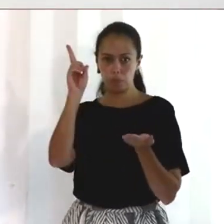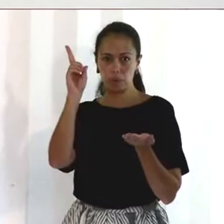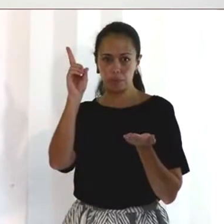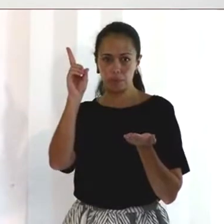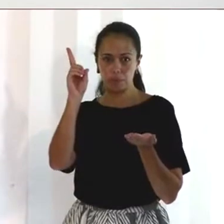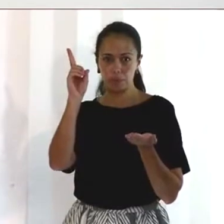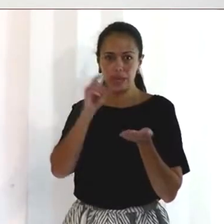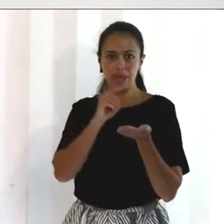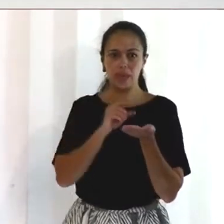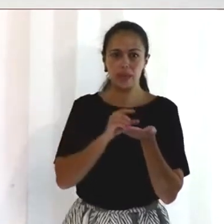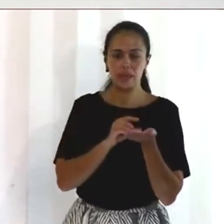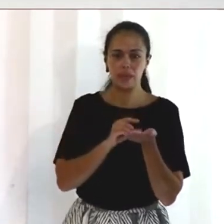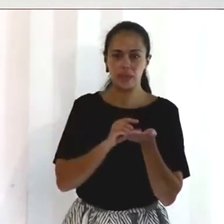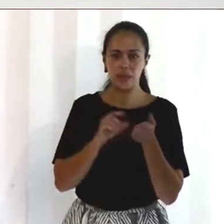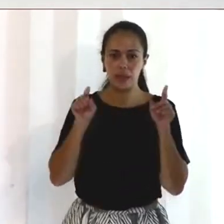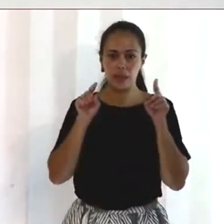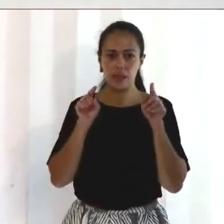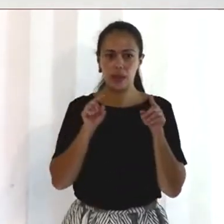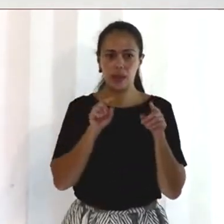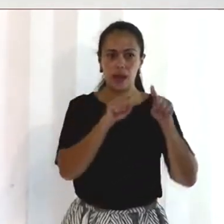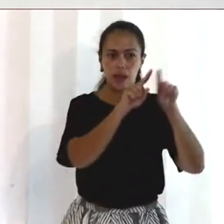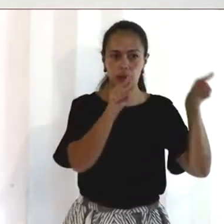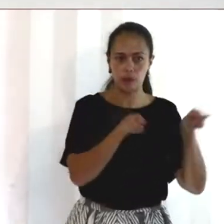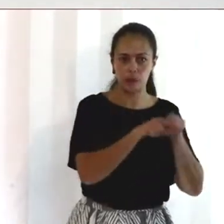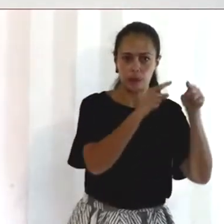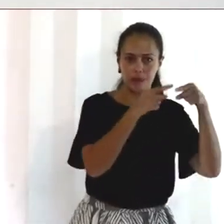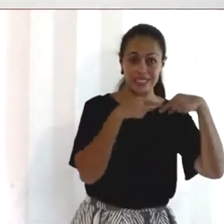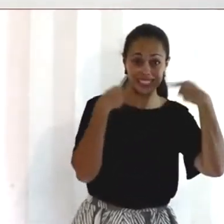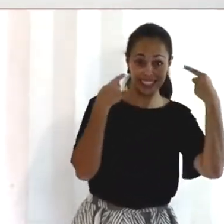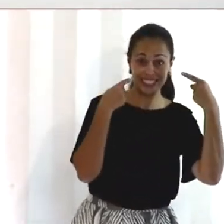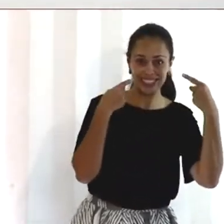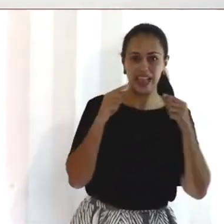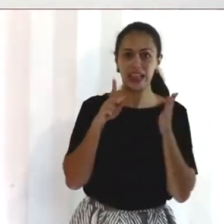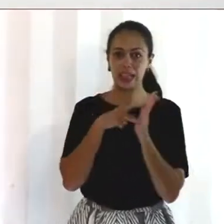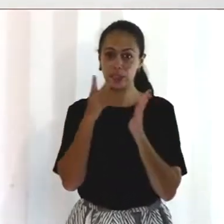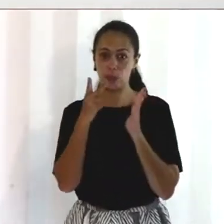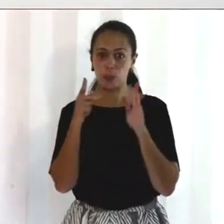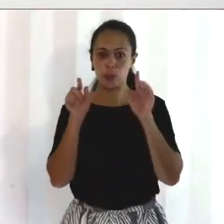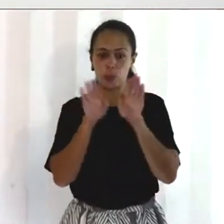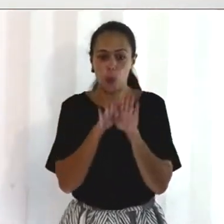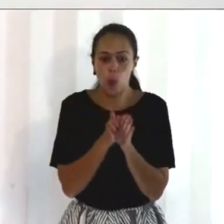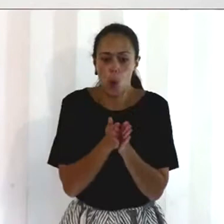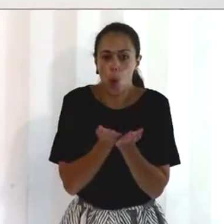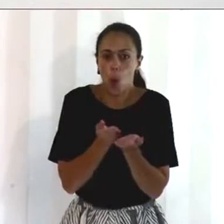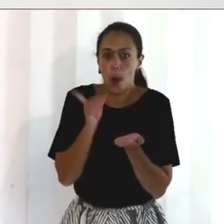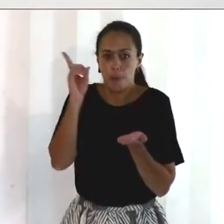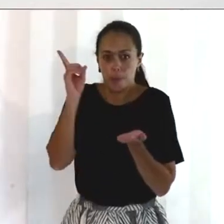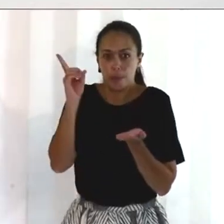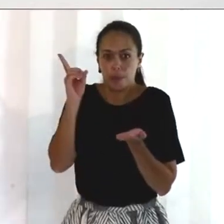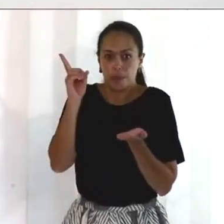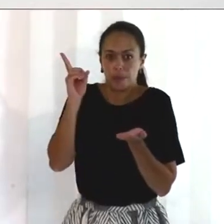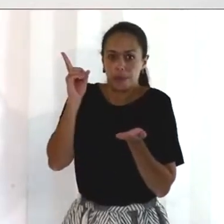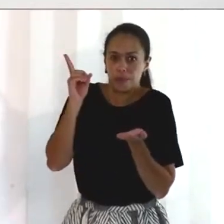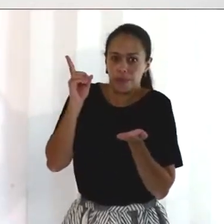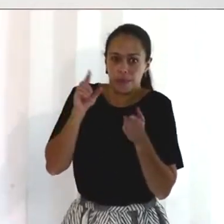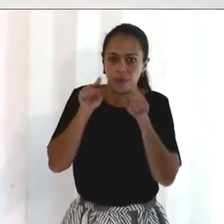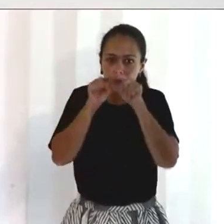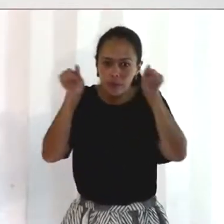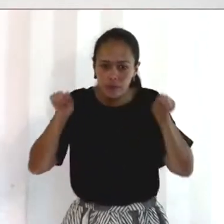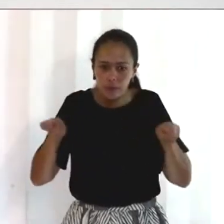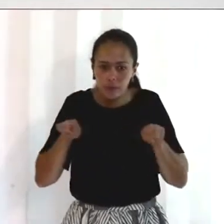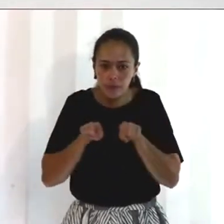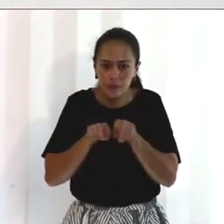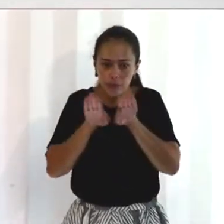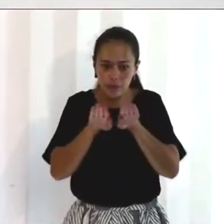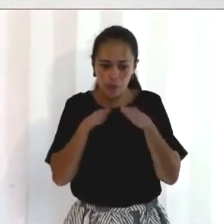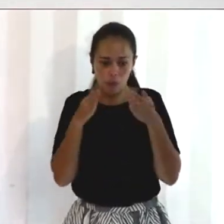é um smile, o segundo desenho é uma Bíblia, a palavra, e o terceiro desenho é o